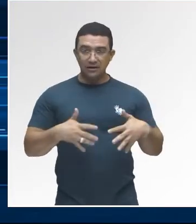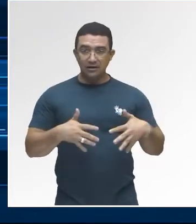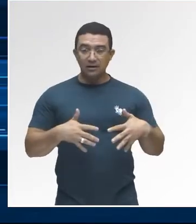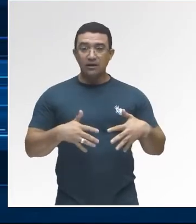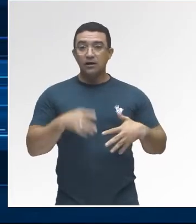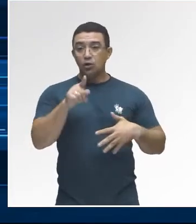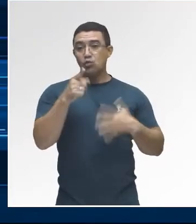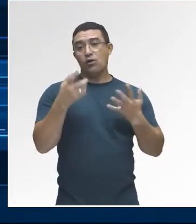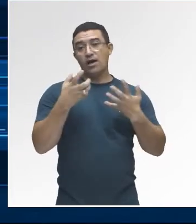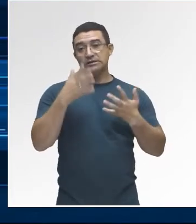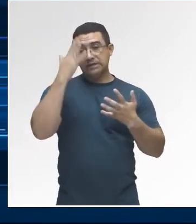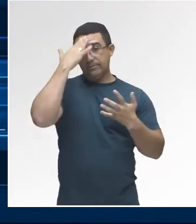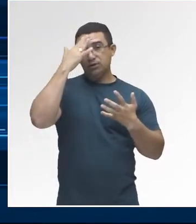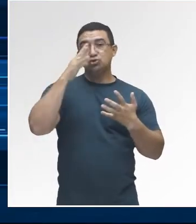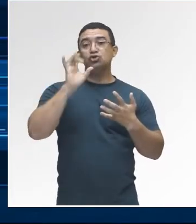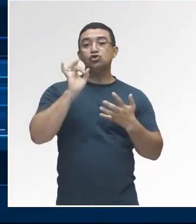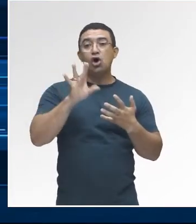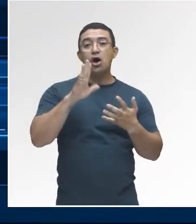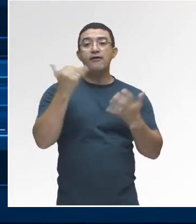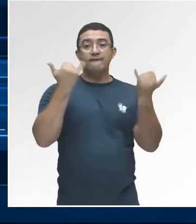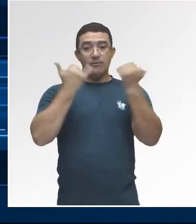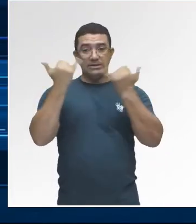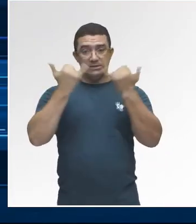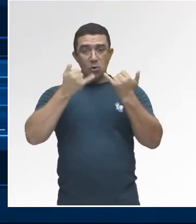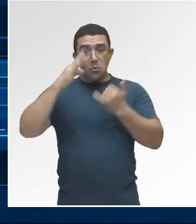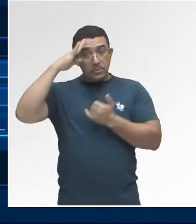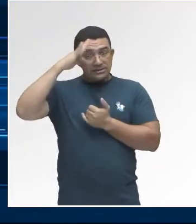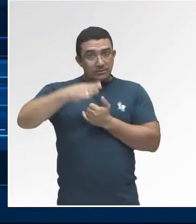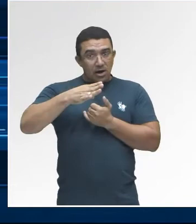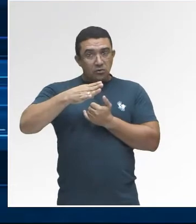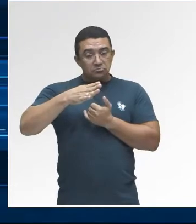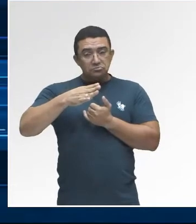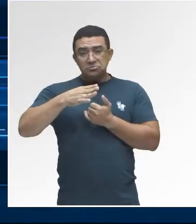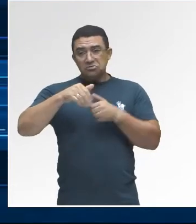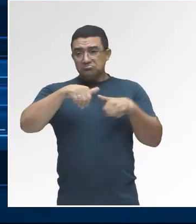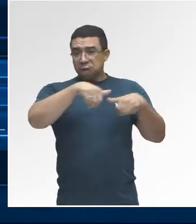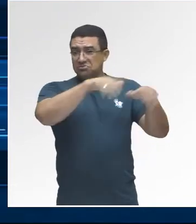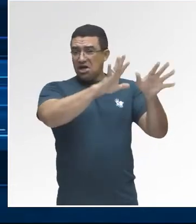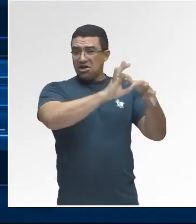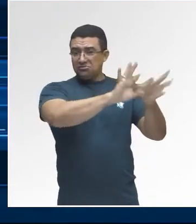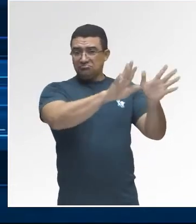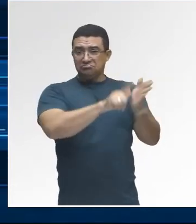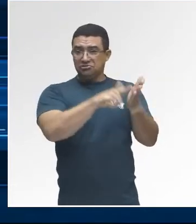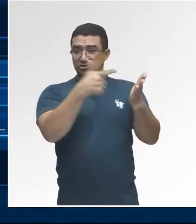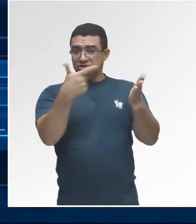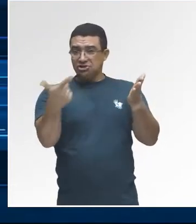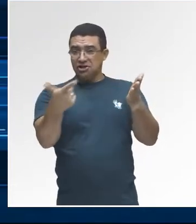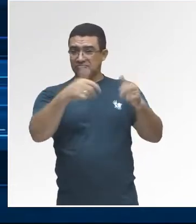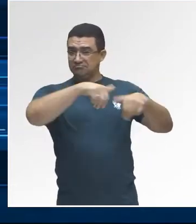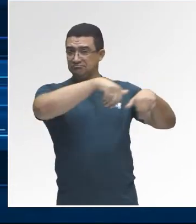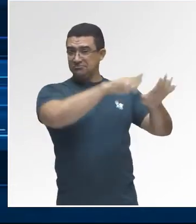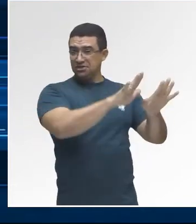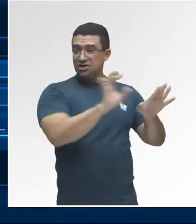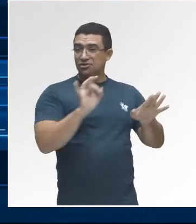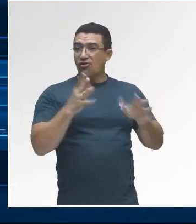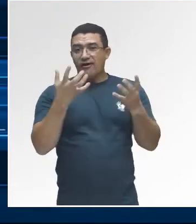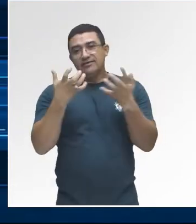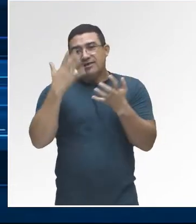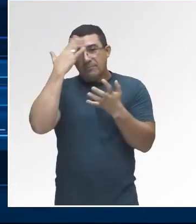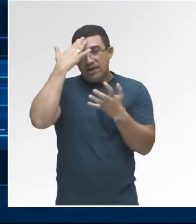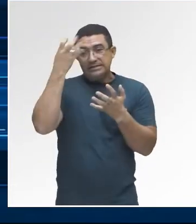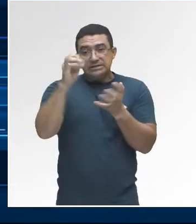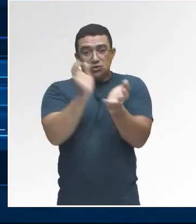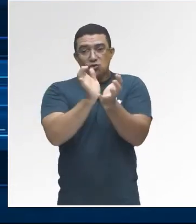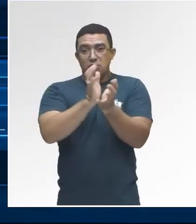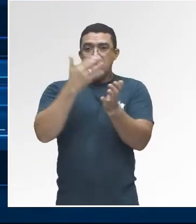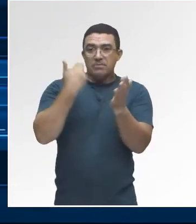saber aquela informação? Então, você já leu, já soube essa informação, já deixa o jornal ali, porque você só queria aquilo mesmo, e